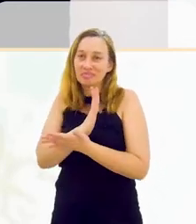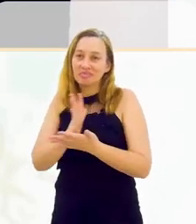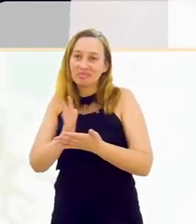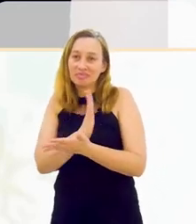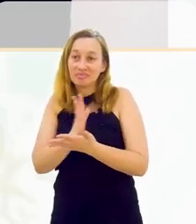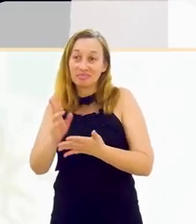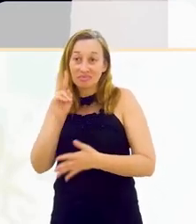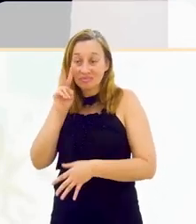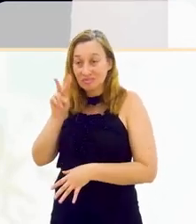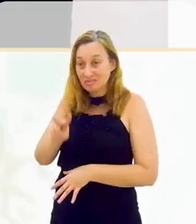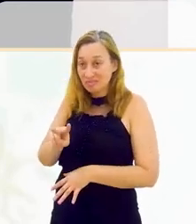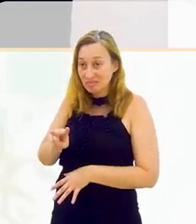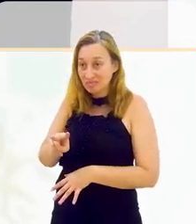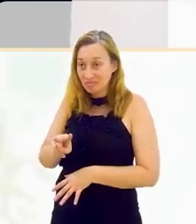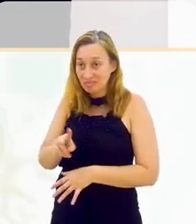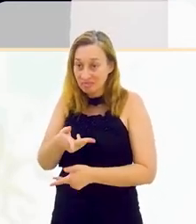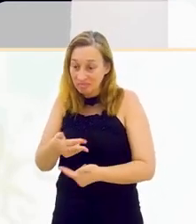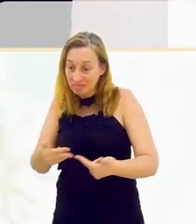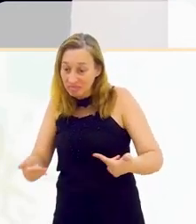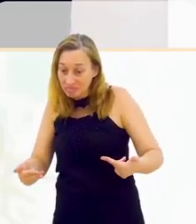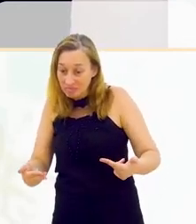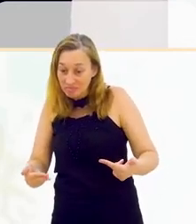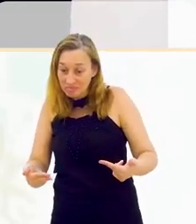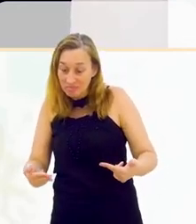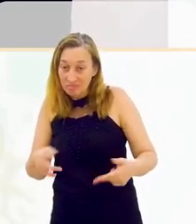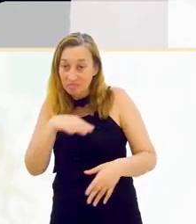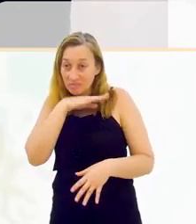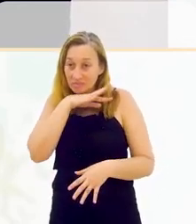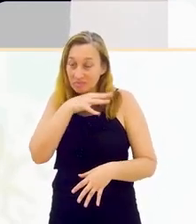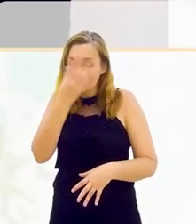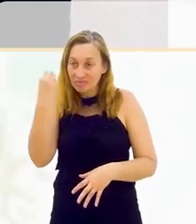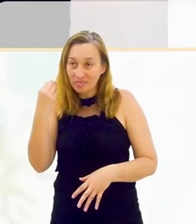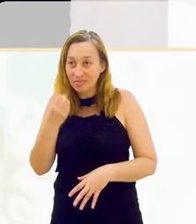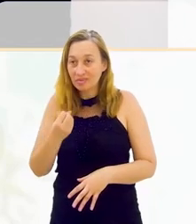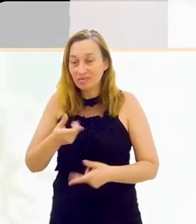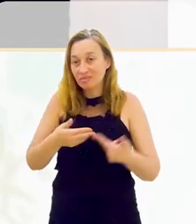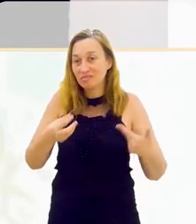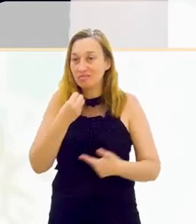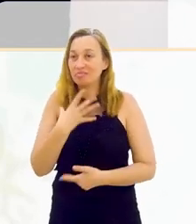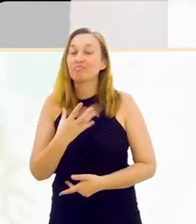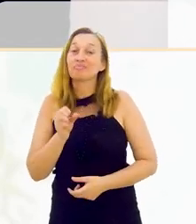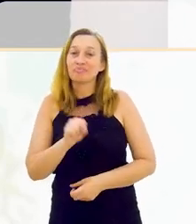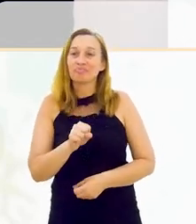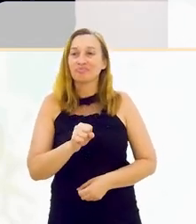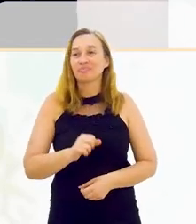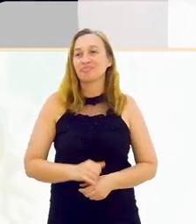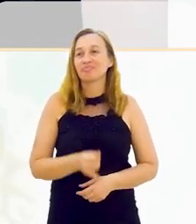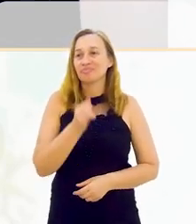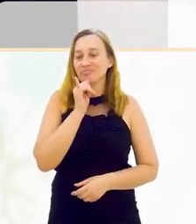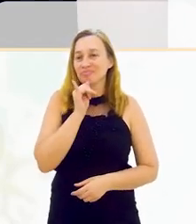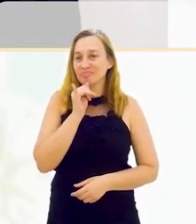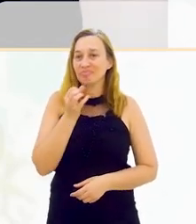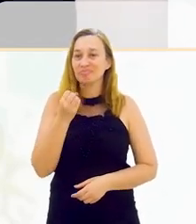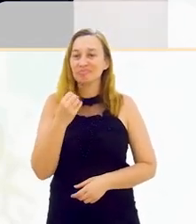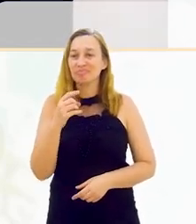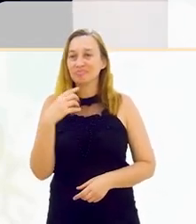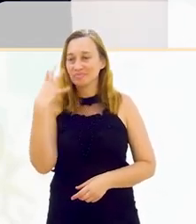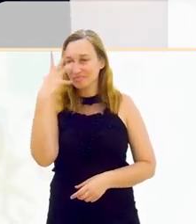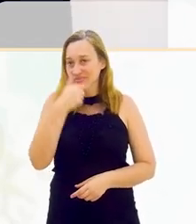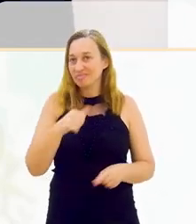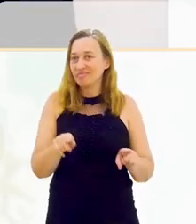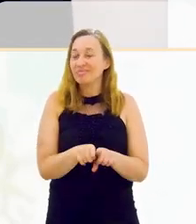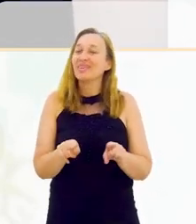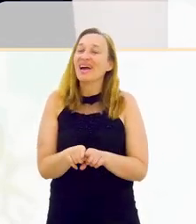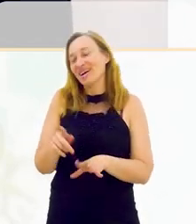Isso. olha para, muitas vezes, para a lama, sem esquecer que tem terra ali. Ah, é muito bonito. Eu tenho